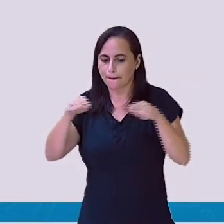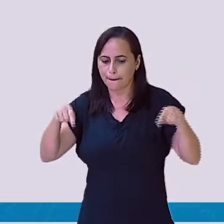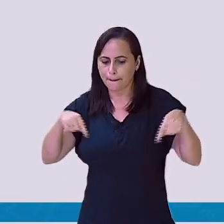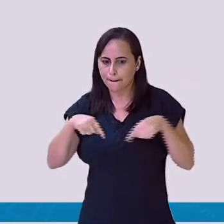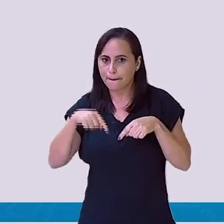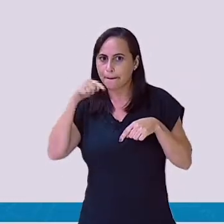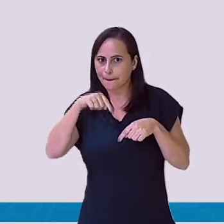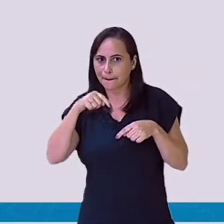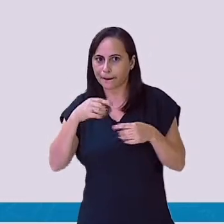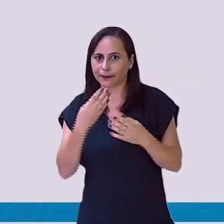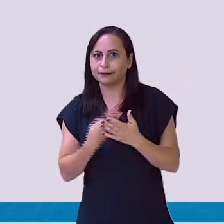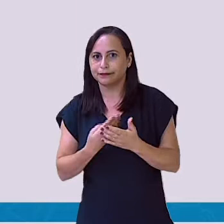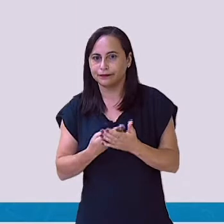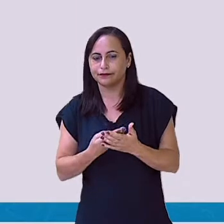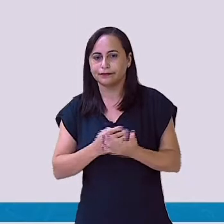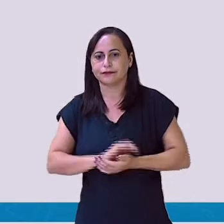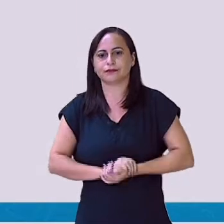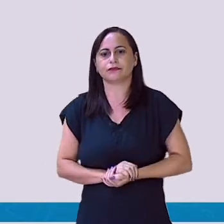da sala de aula.